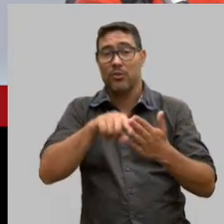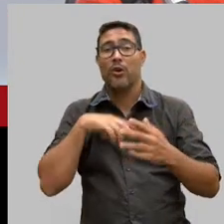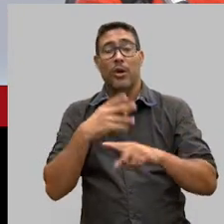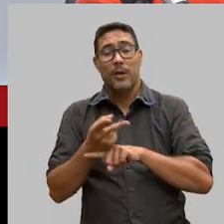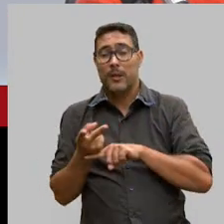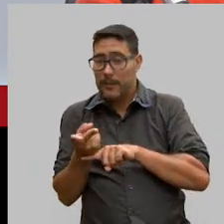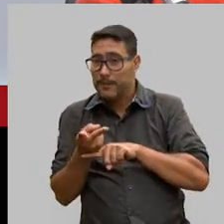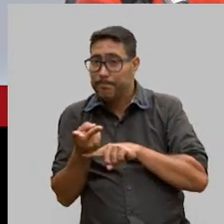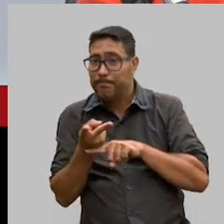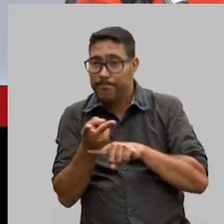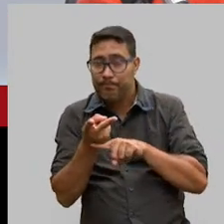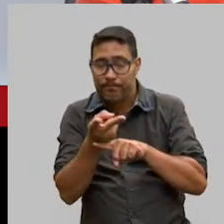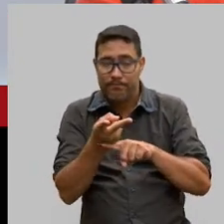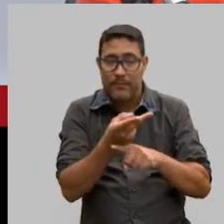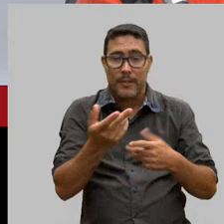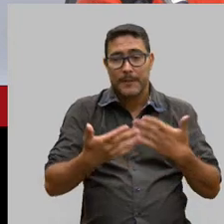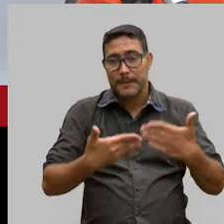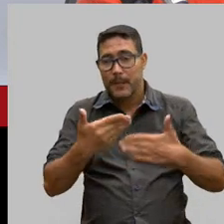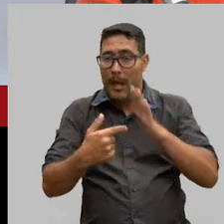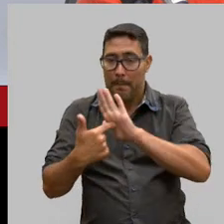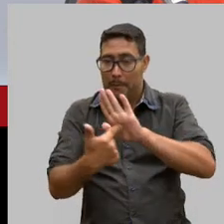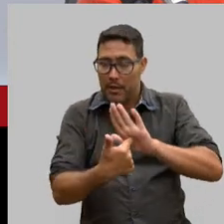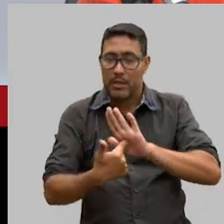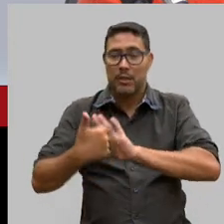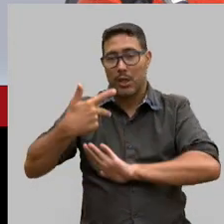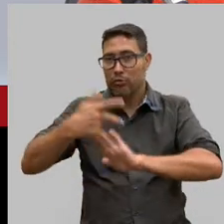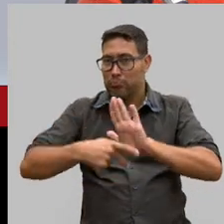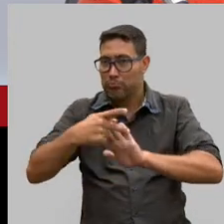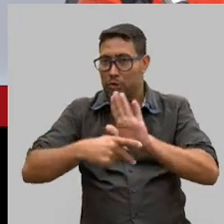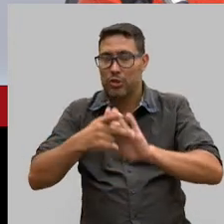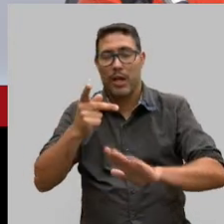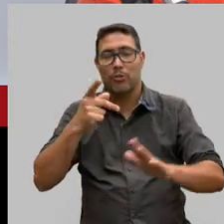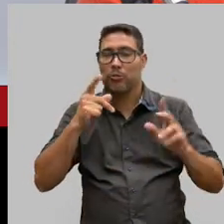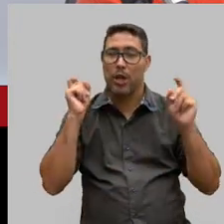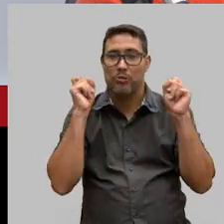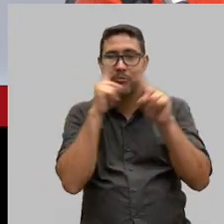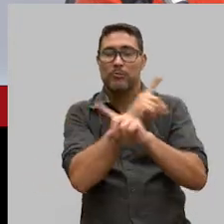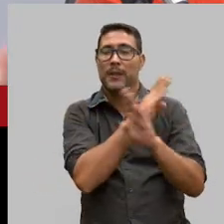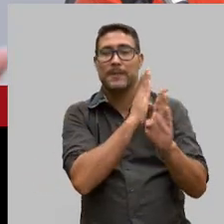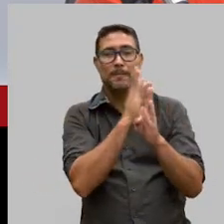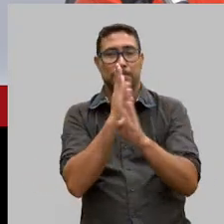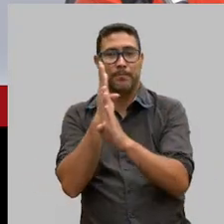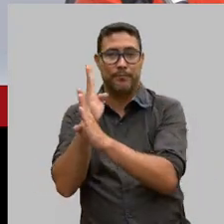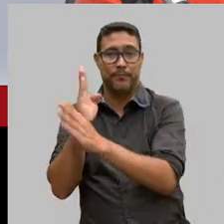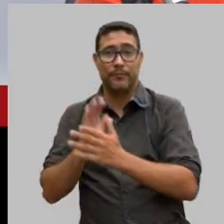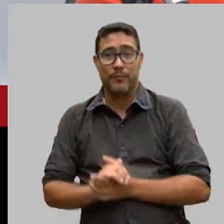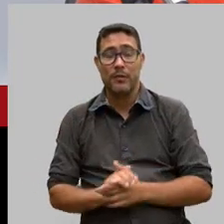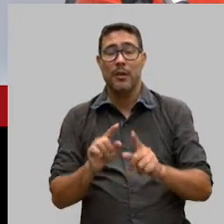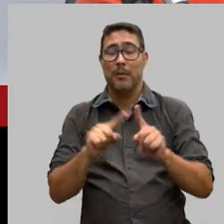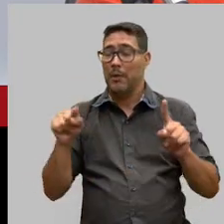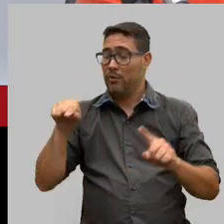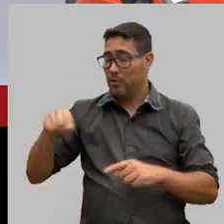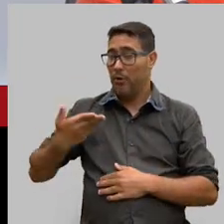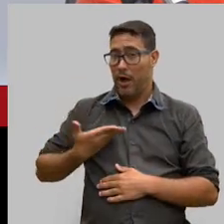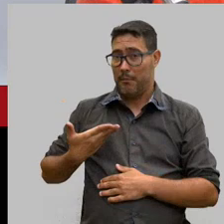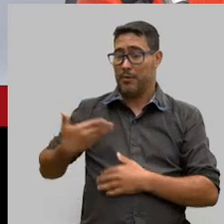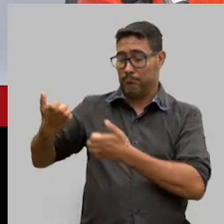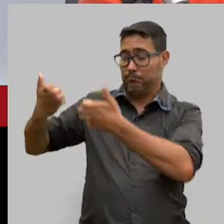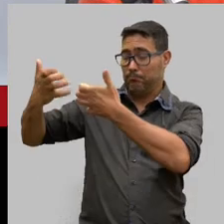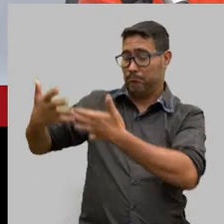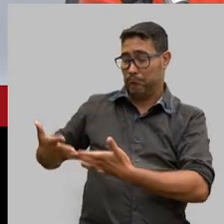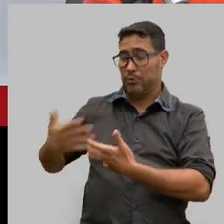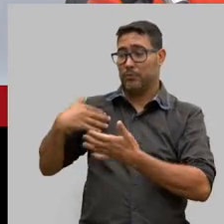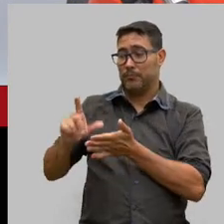própria escola apresentando os projetos e as dificuldades encontradas mas como o amigo de mesa aqui falou um pouquinho mais cedo